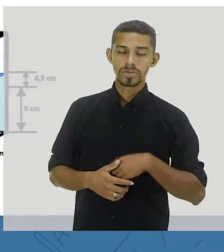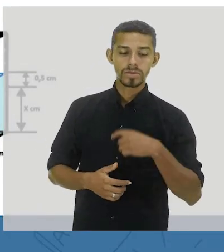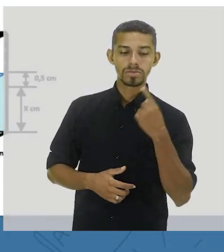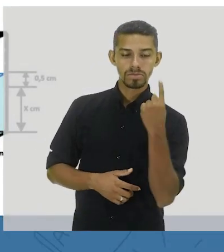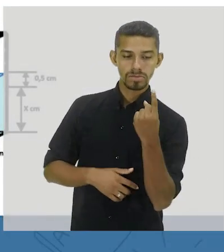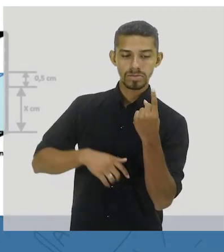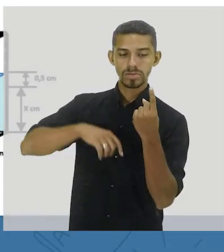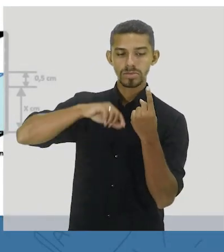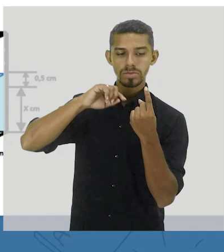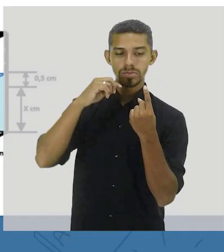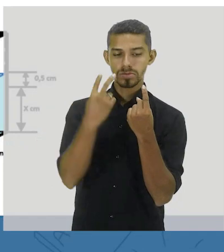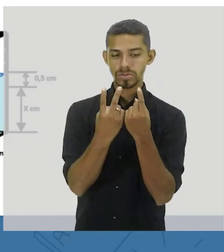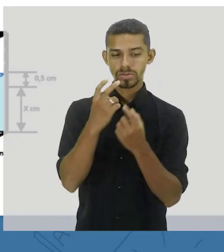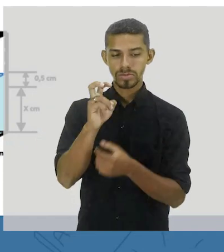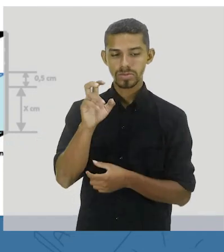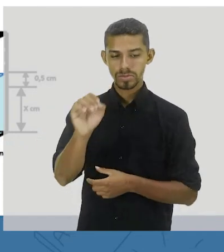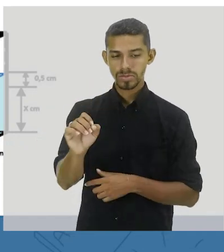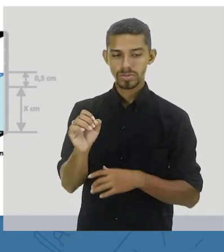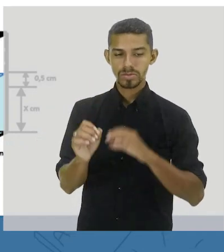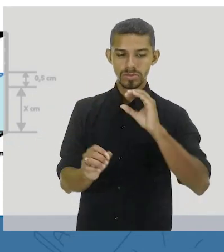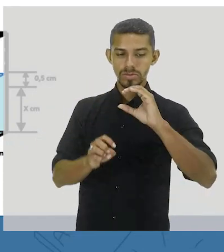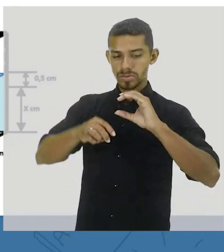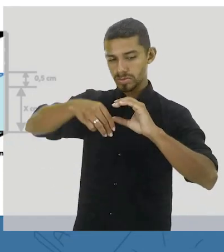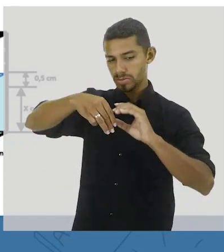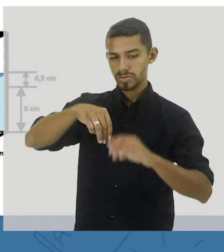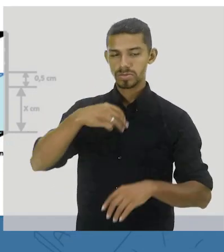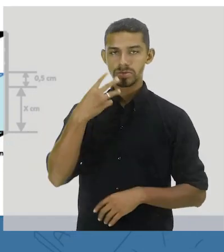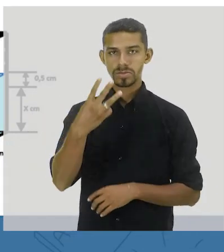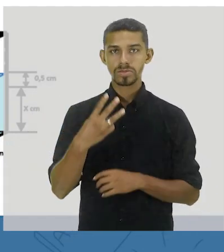centímetros cúbicos. Essa foi aí,